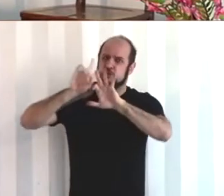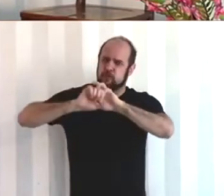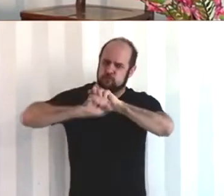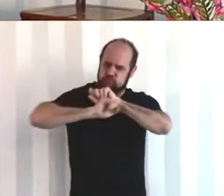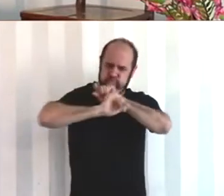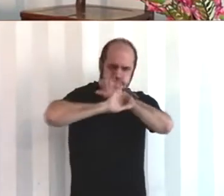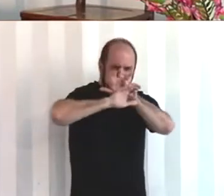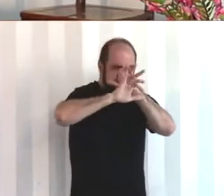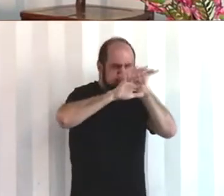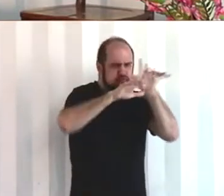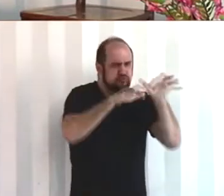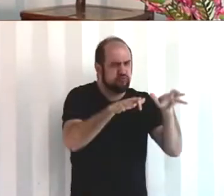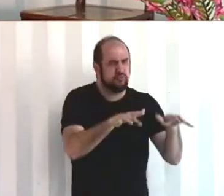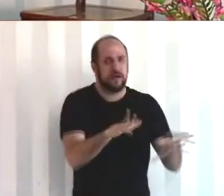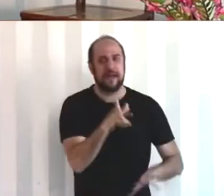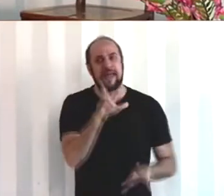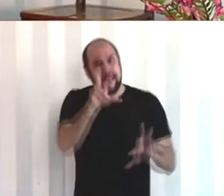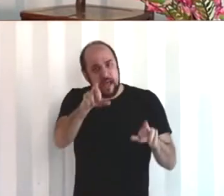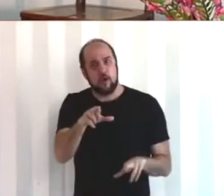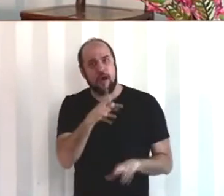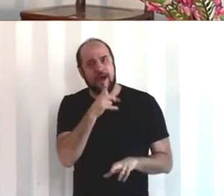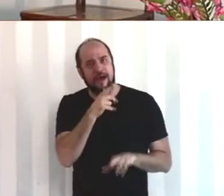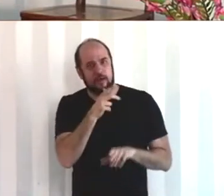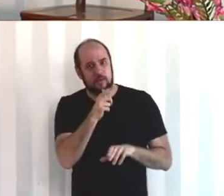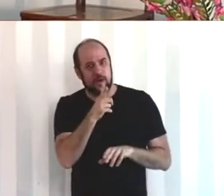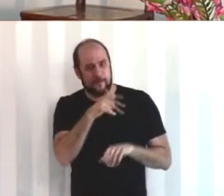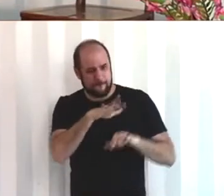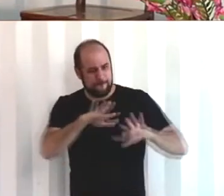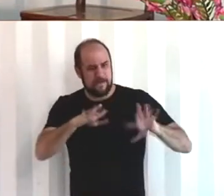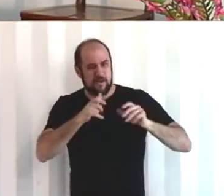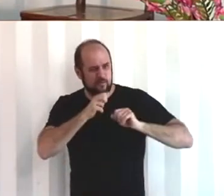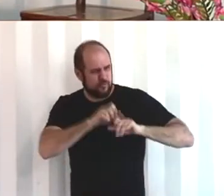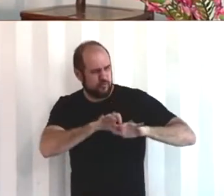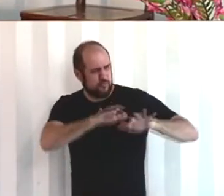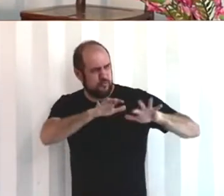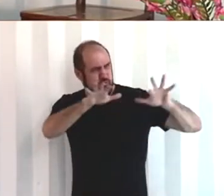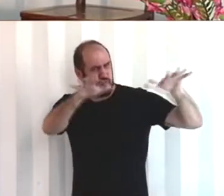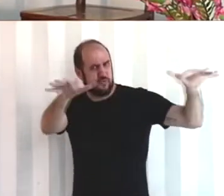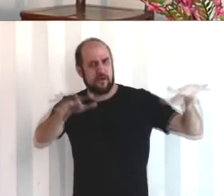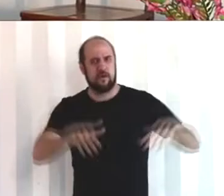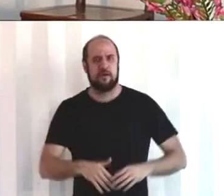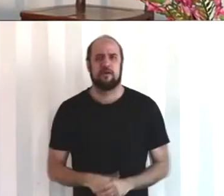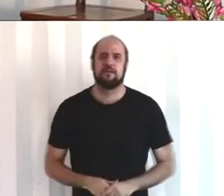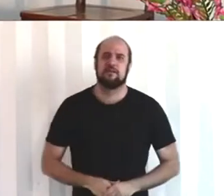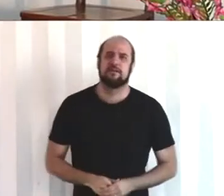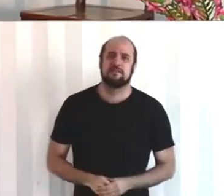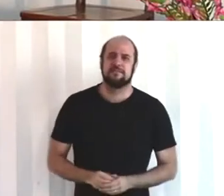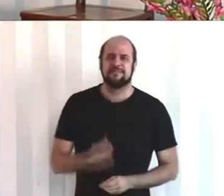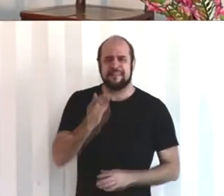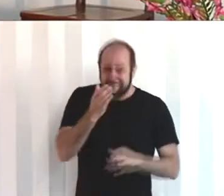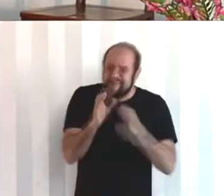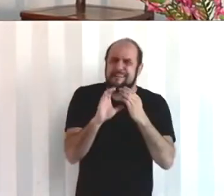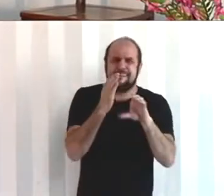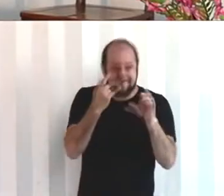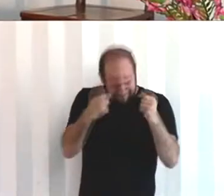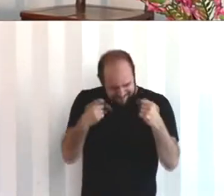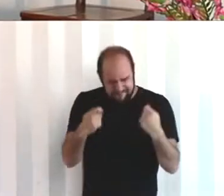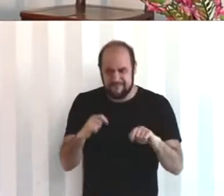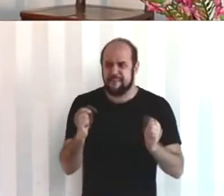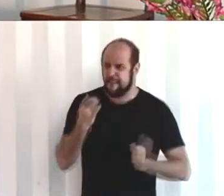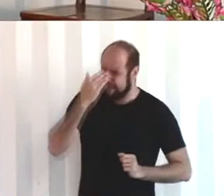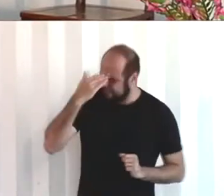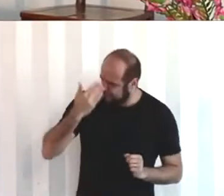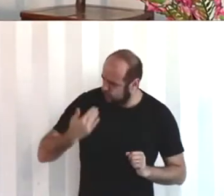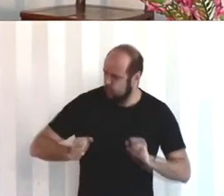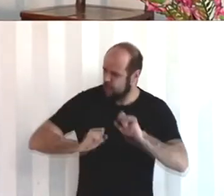as águas cobrem o mar. É isto que nós devemos tributar, cantar e adorar o Senhor, pela sua honra e